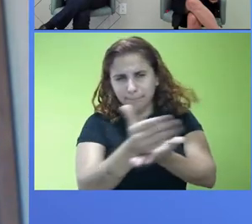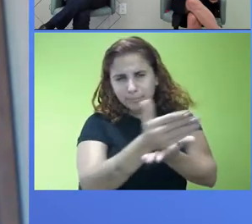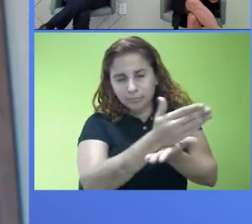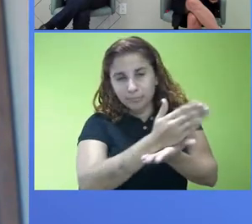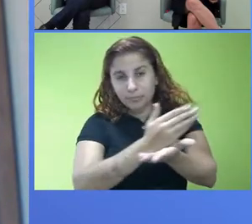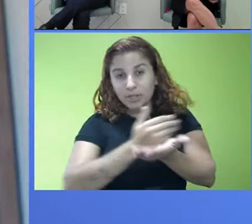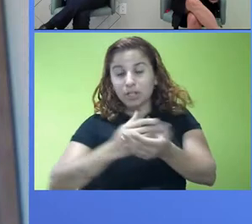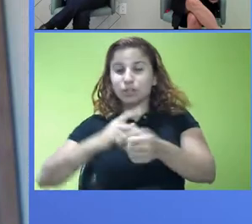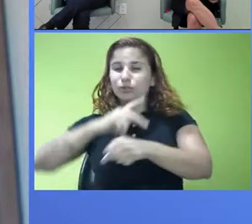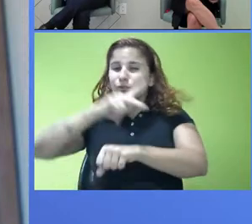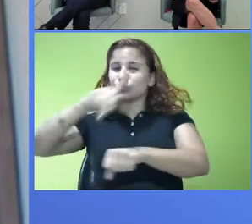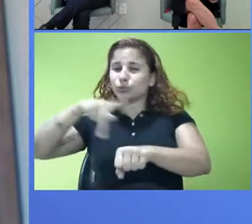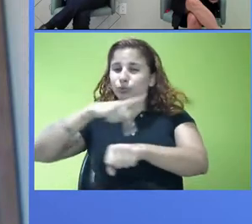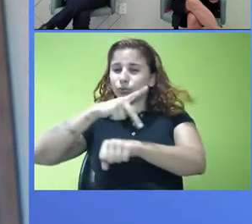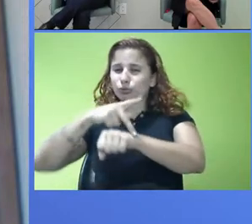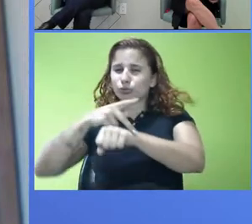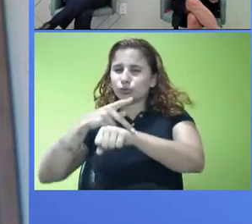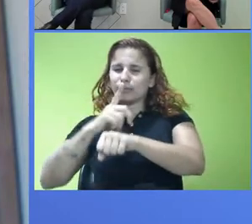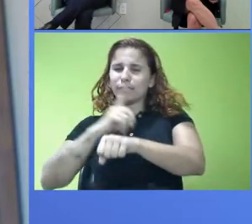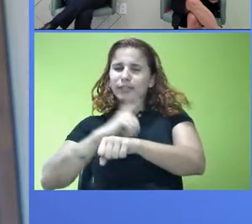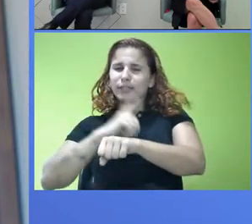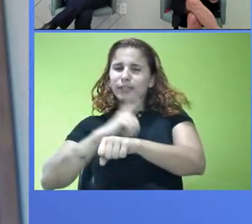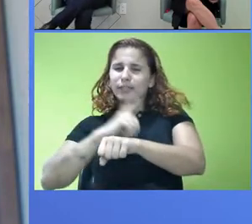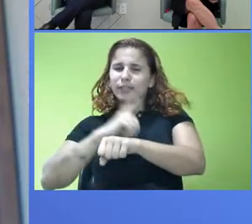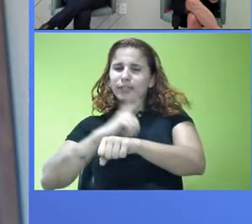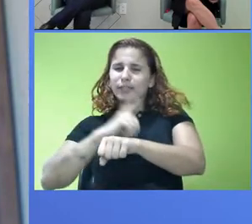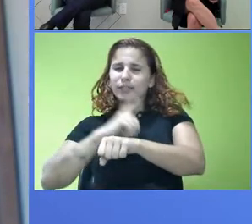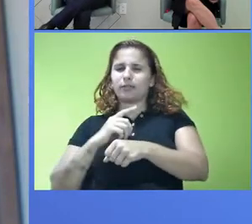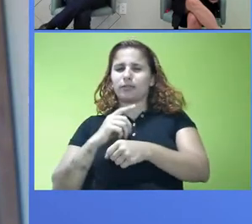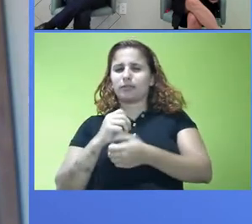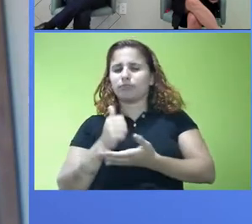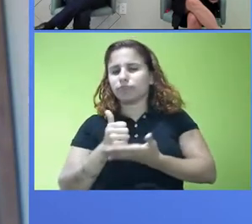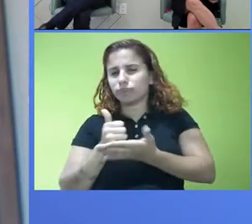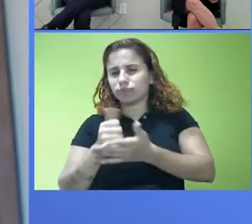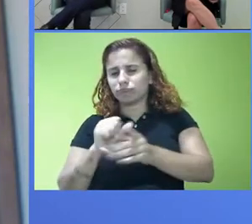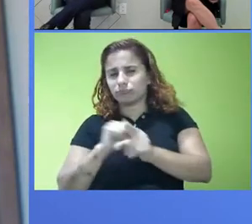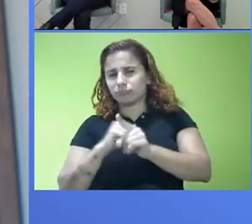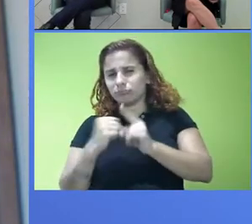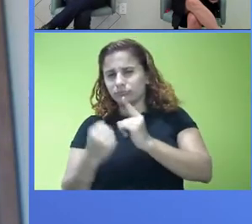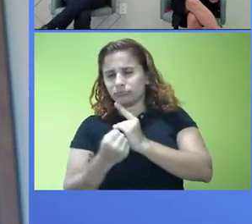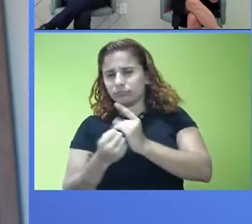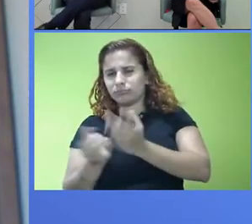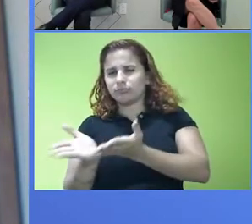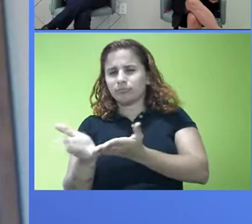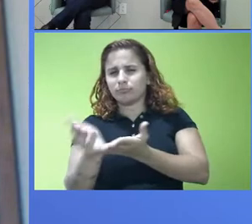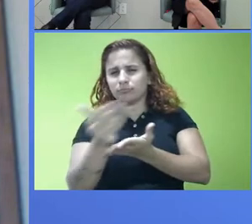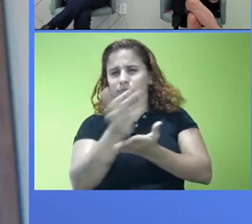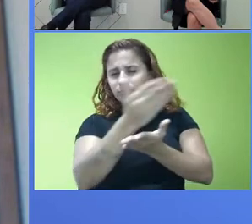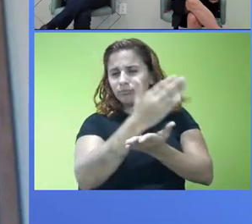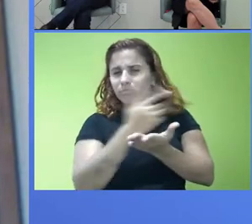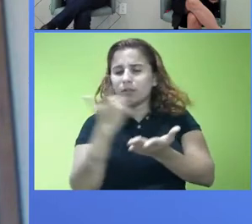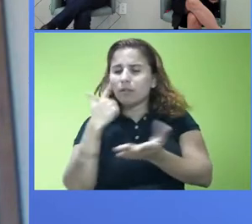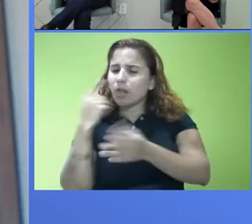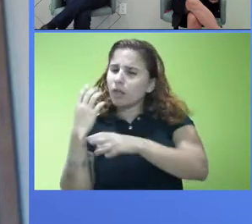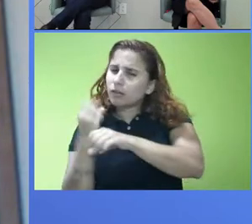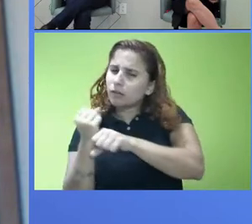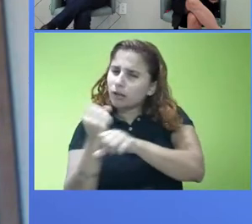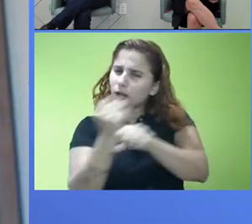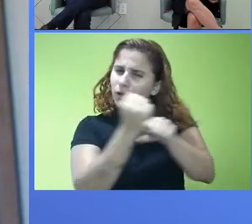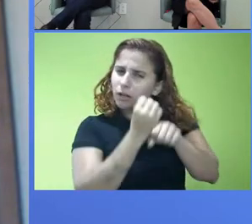os assistentes sociais das APAES há quase 2 anos atrás. A gente pegou esse dado importante de